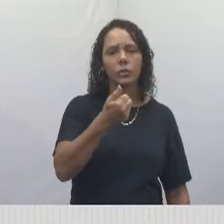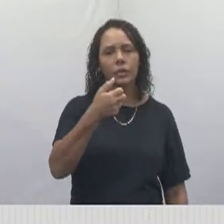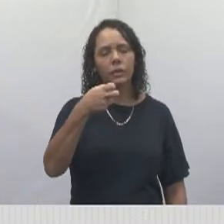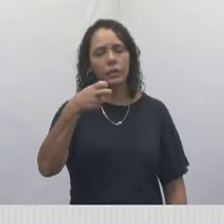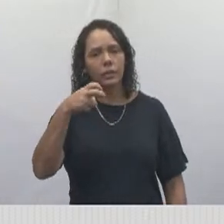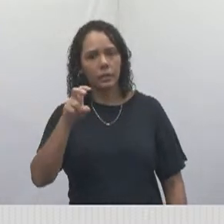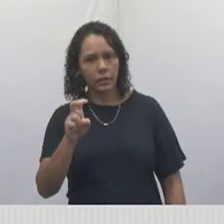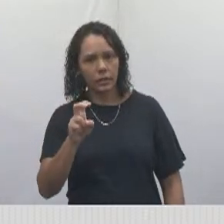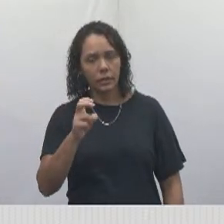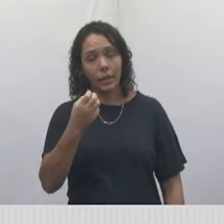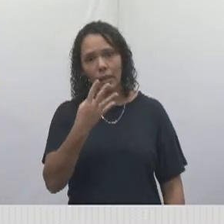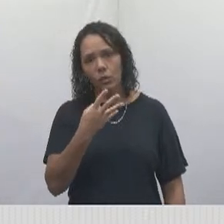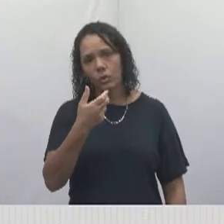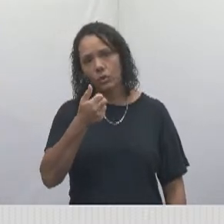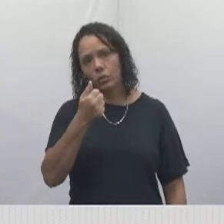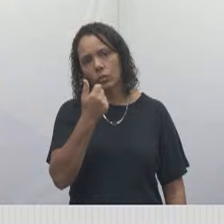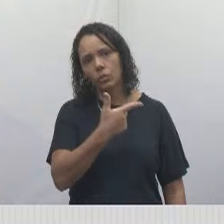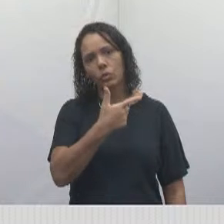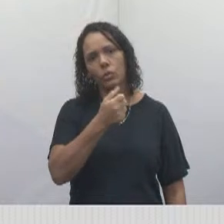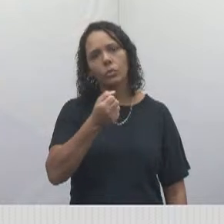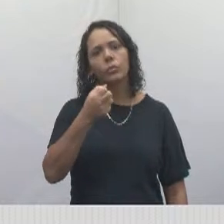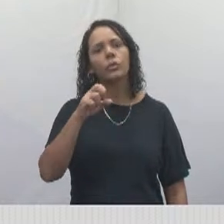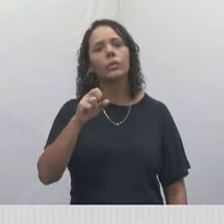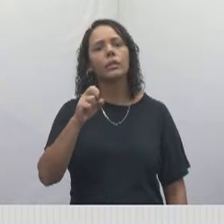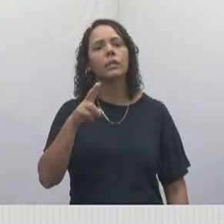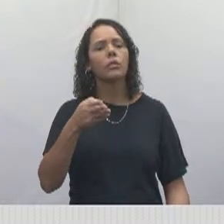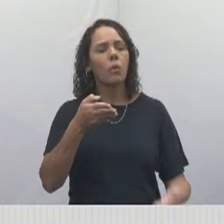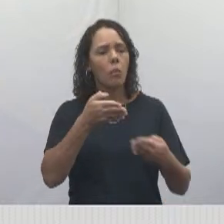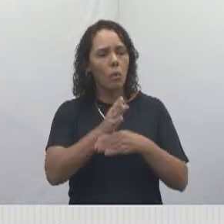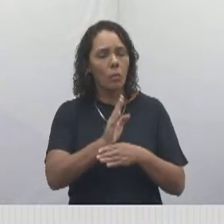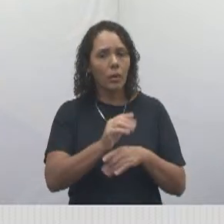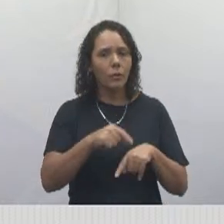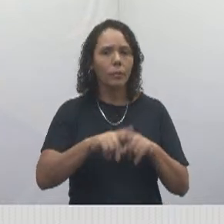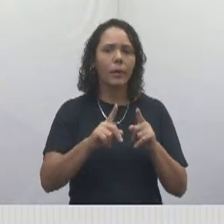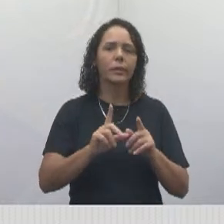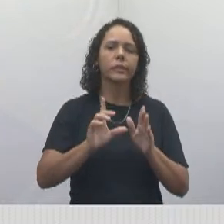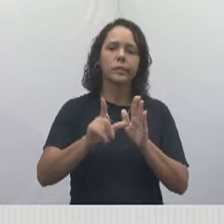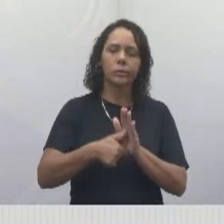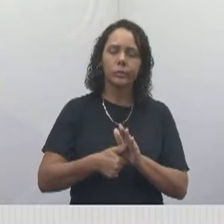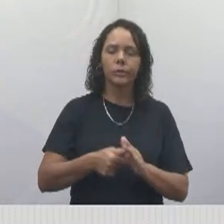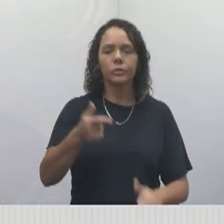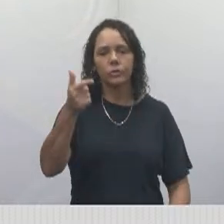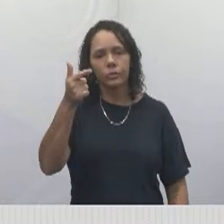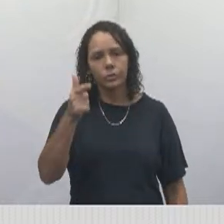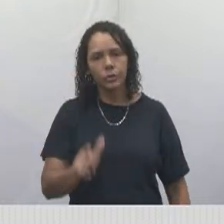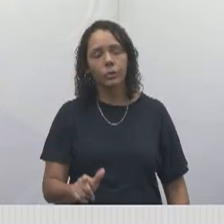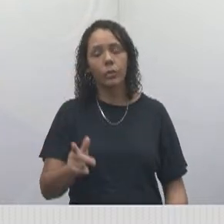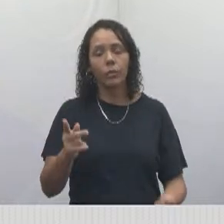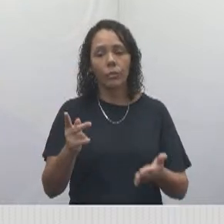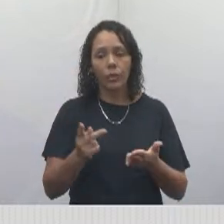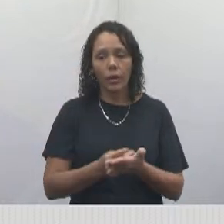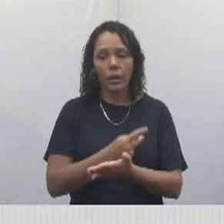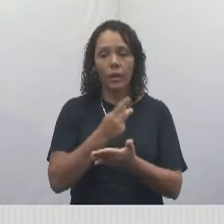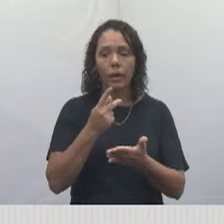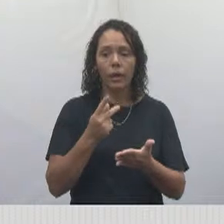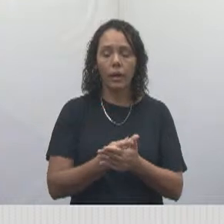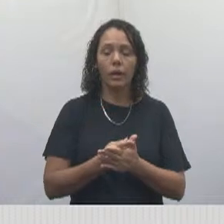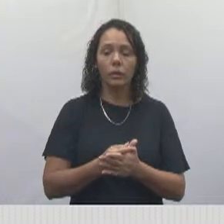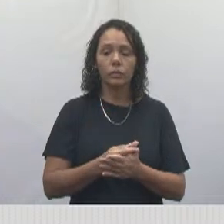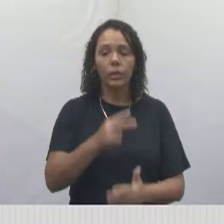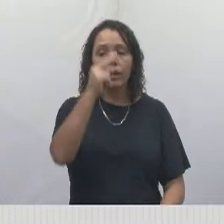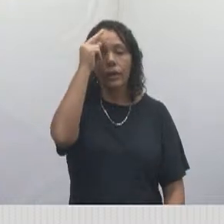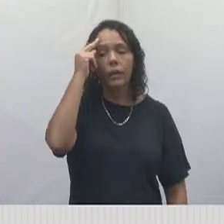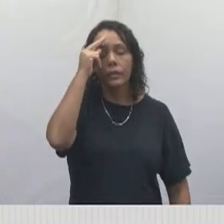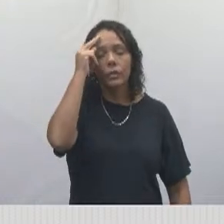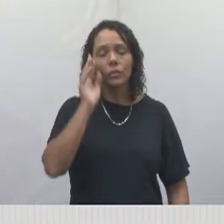com recomendação, mas 2016 voltou a ser desfavorável. Esse histórico faz com que o Tribunal de